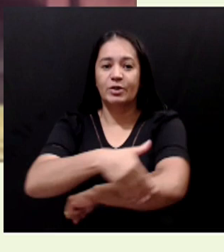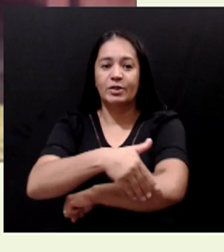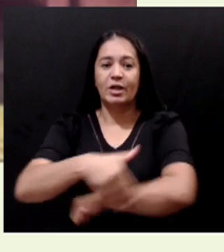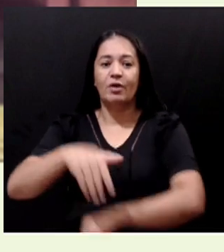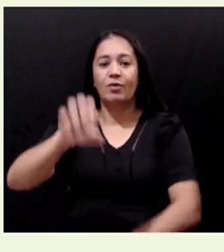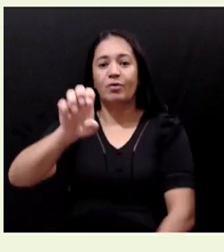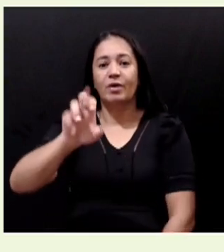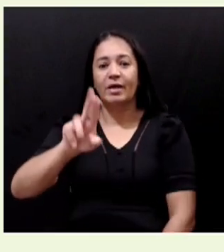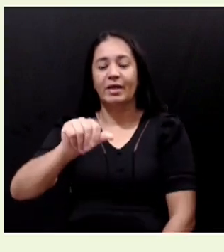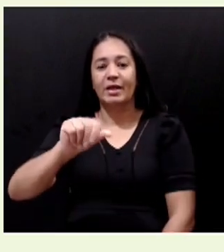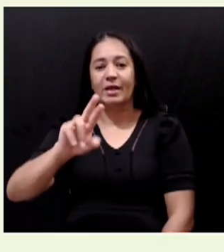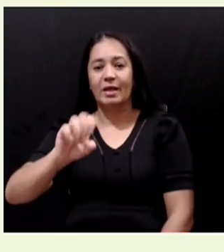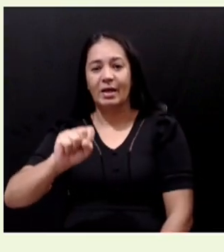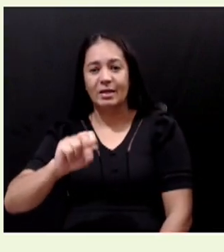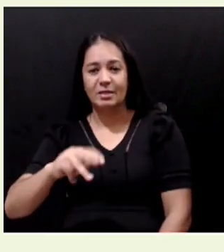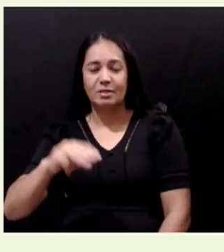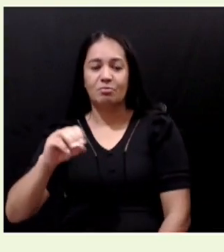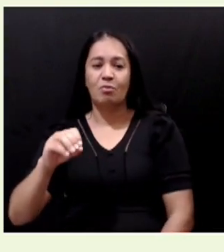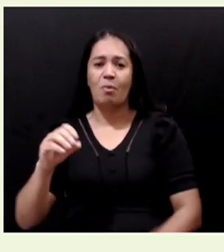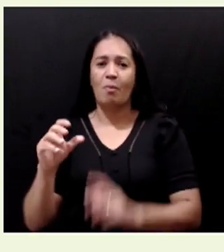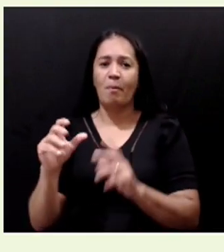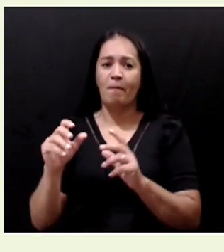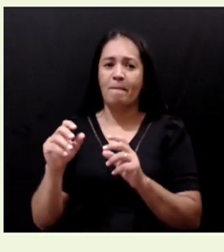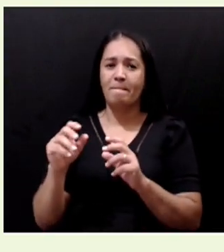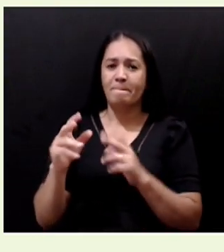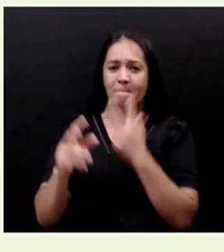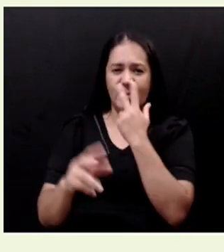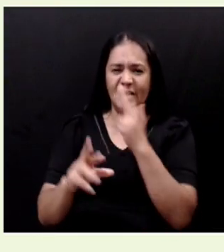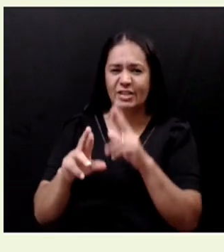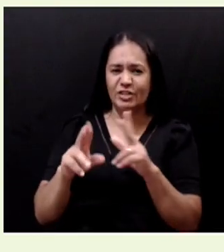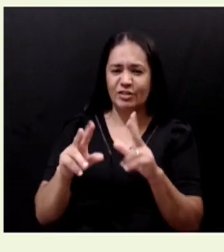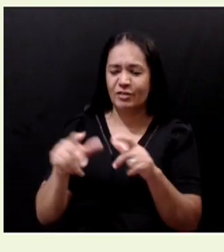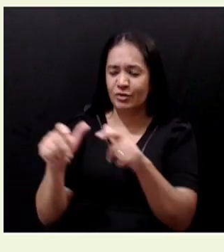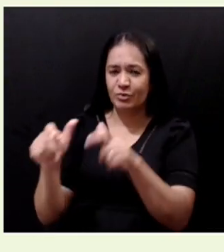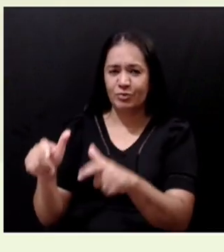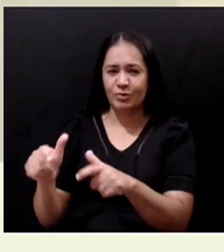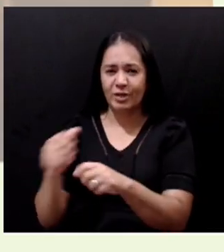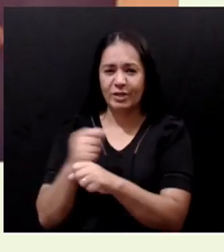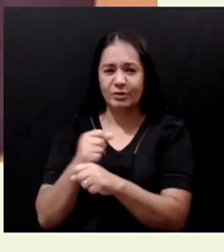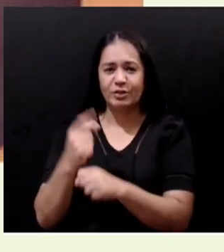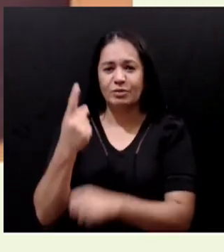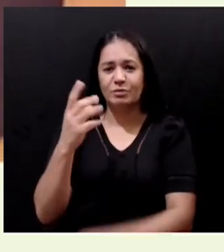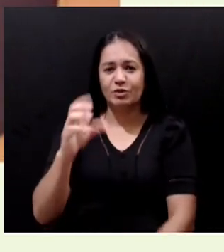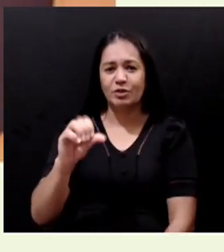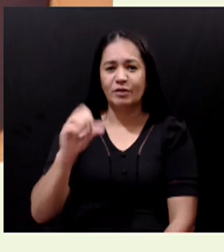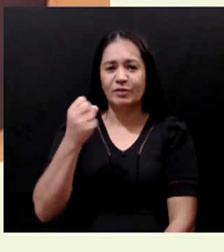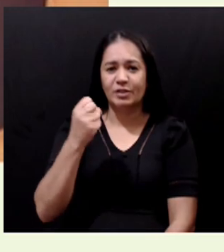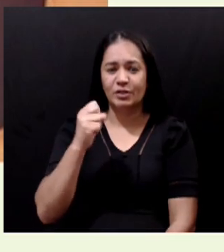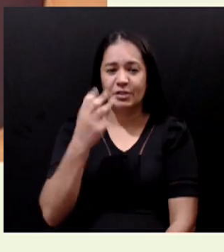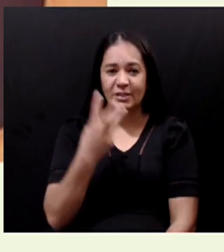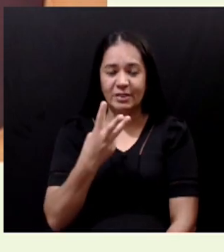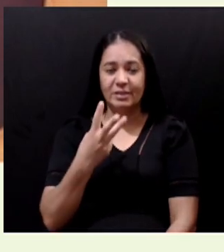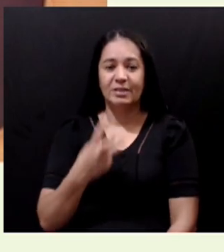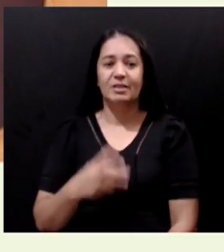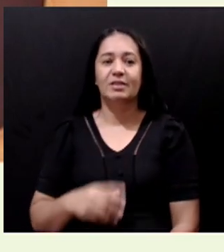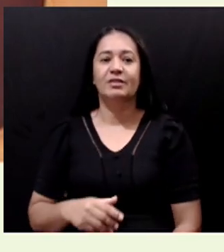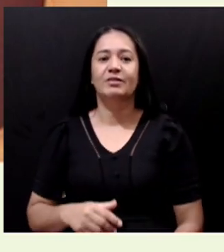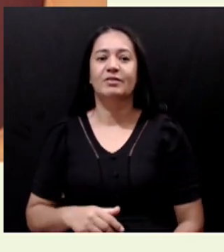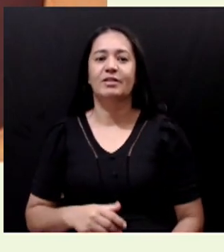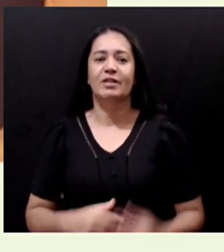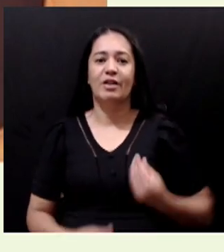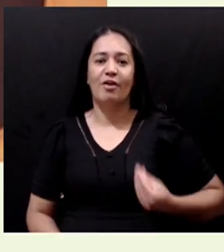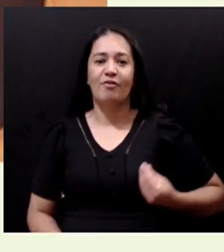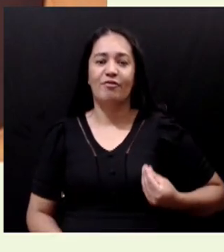parece bem diferente daquele local de 1983, que é bem vivo, na memória do